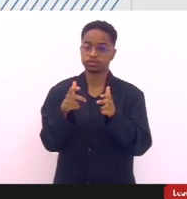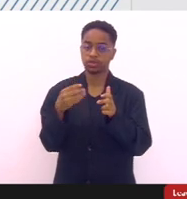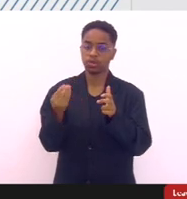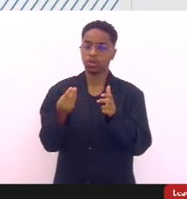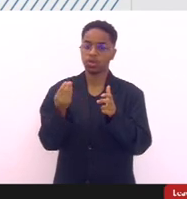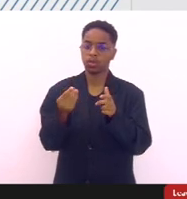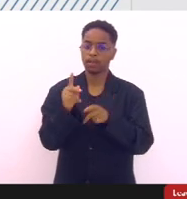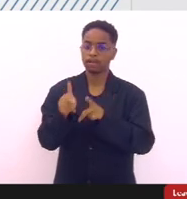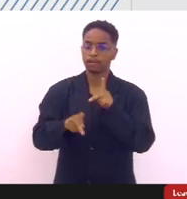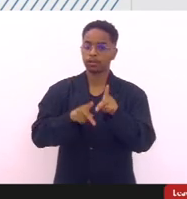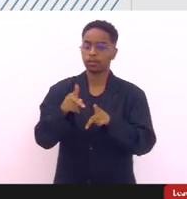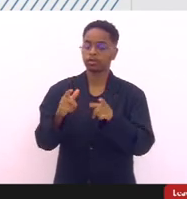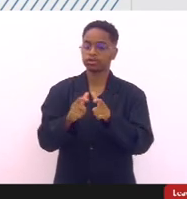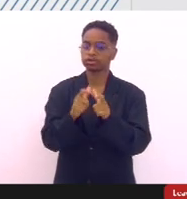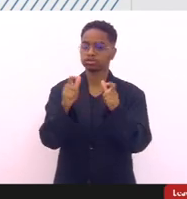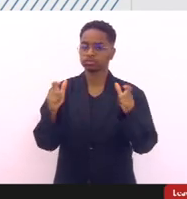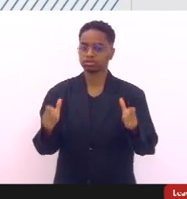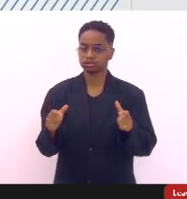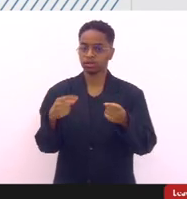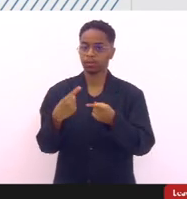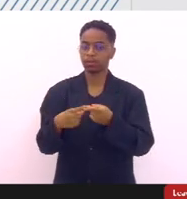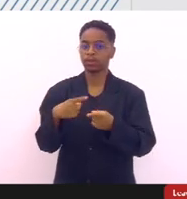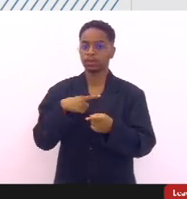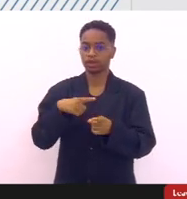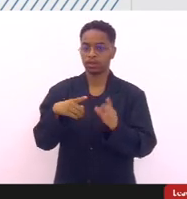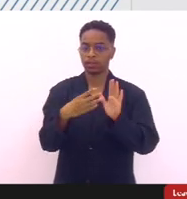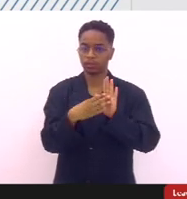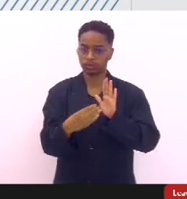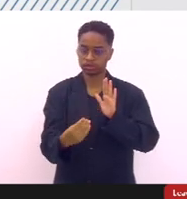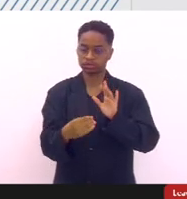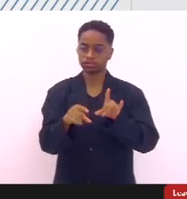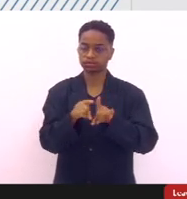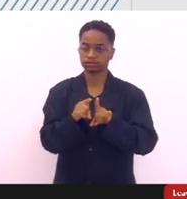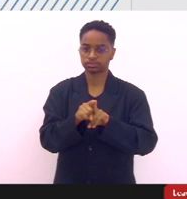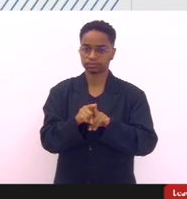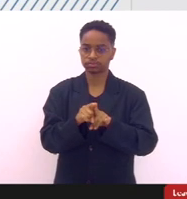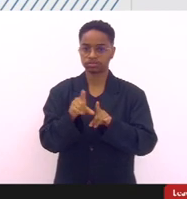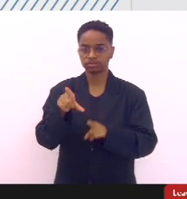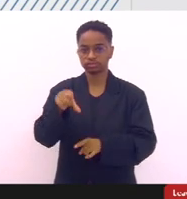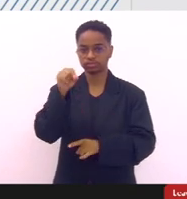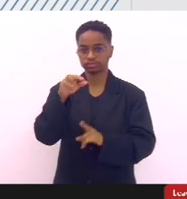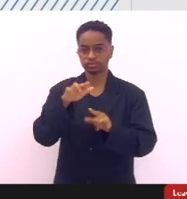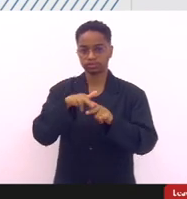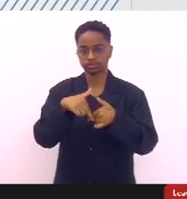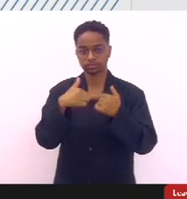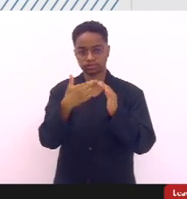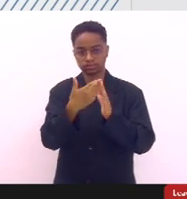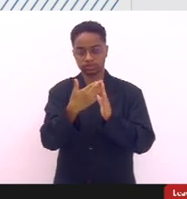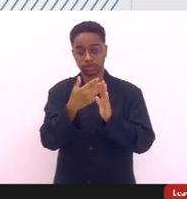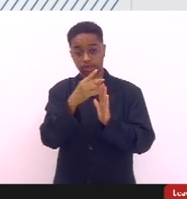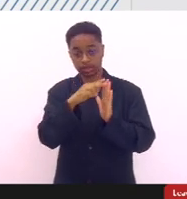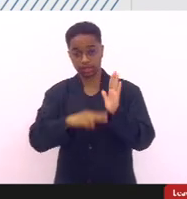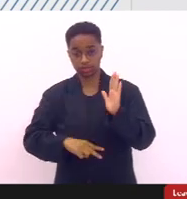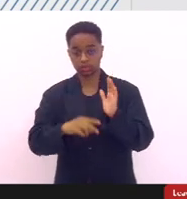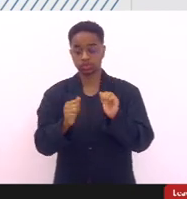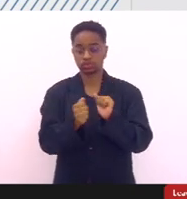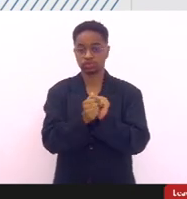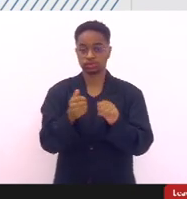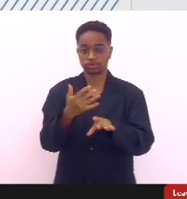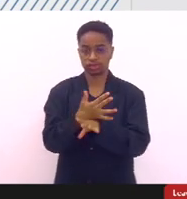de população maior. A gente tem essa modalidade designada a partir da leitura com o município do Rio de Janeiro da necessidade de apoio